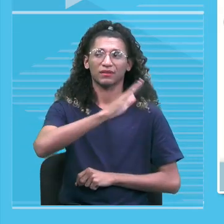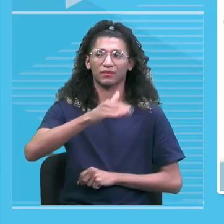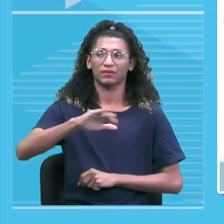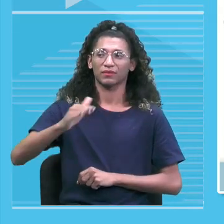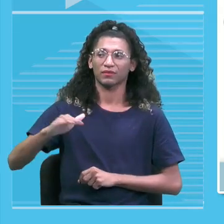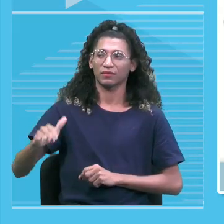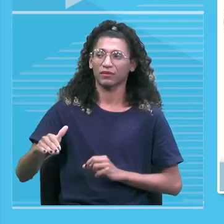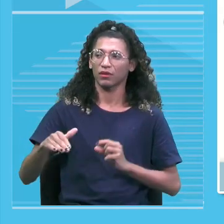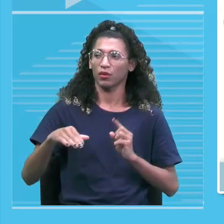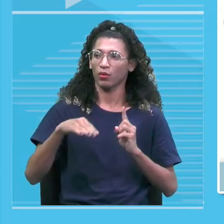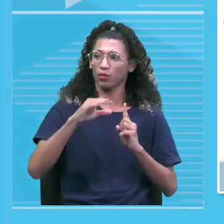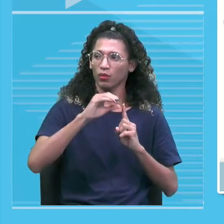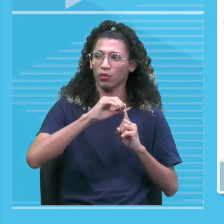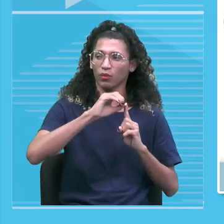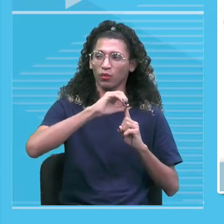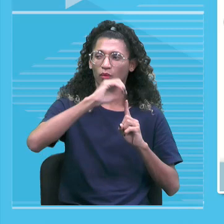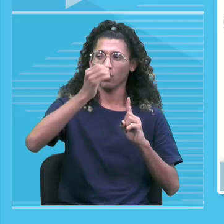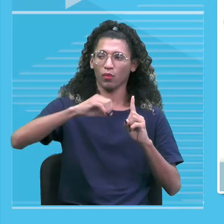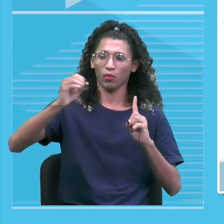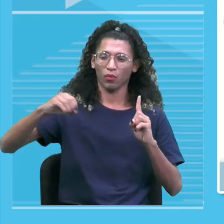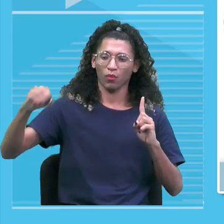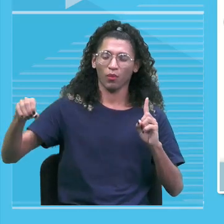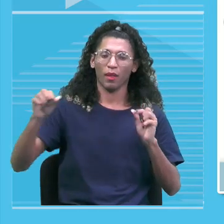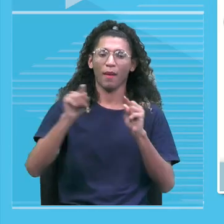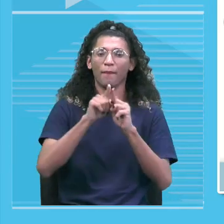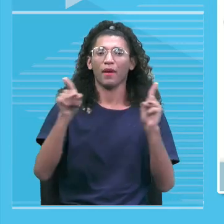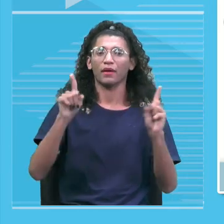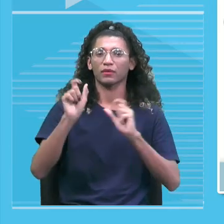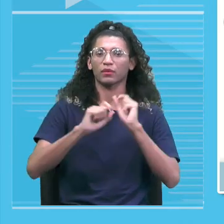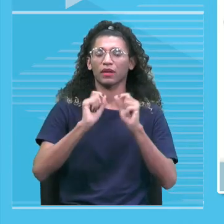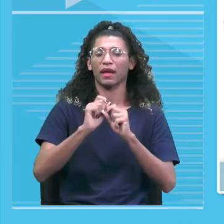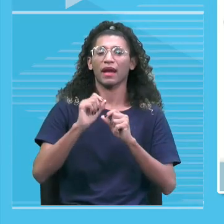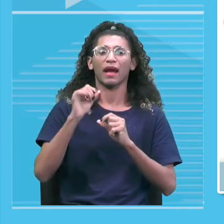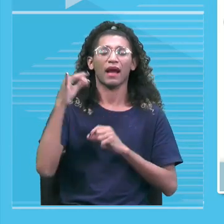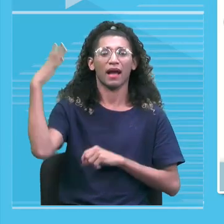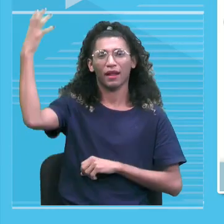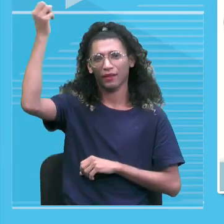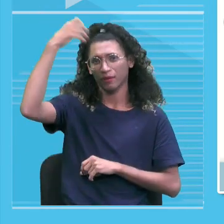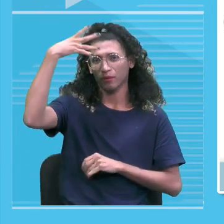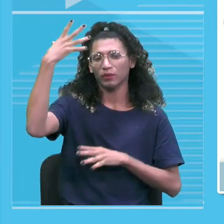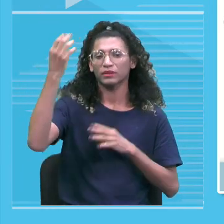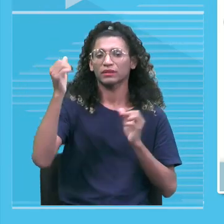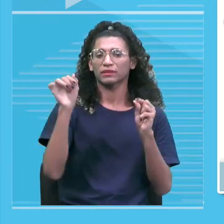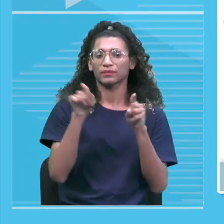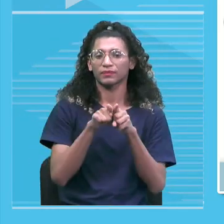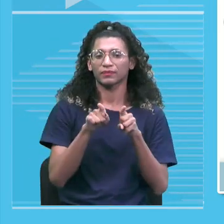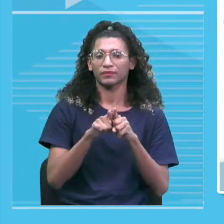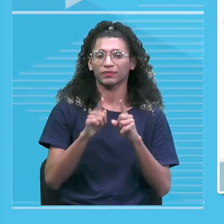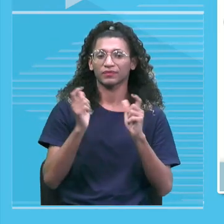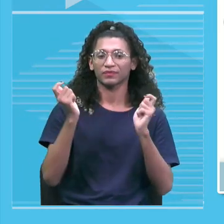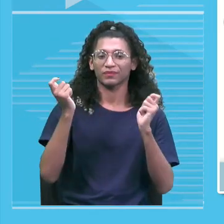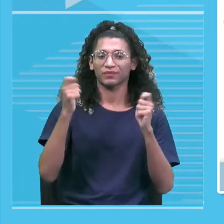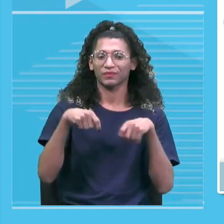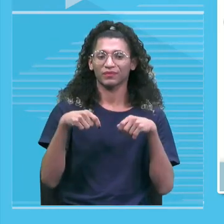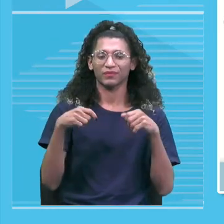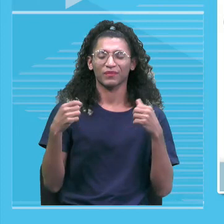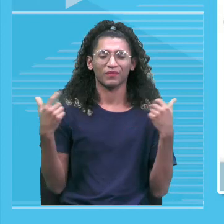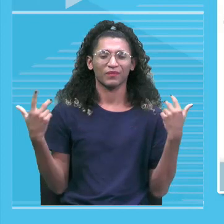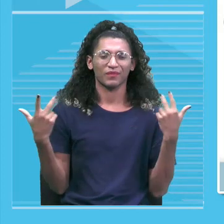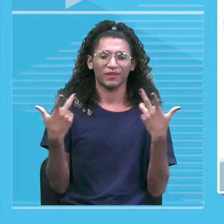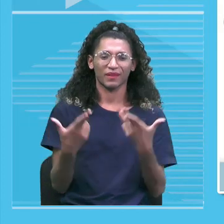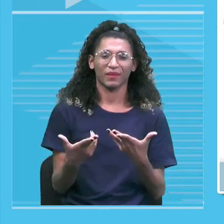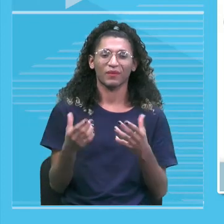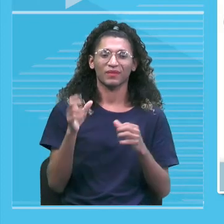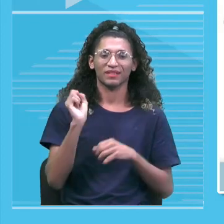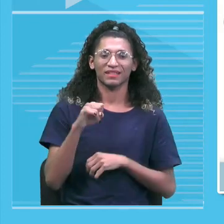que a luz seria também uma forma de onda pois você